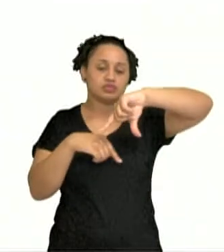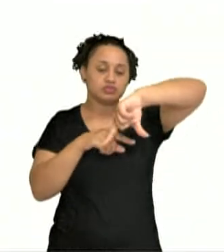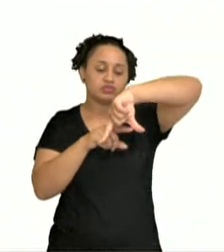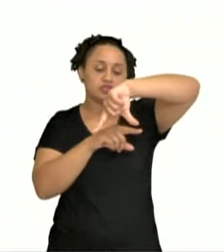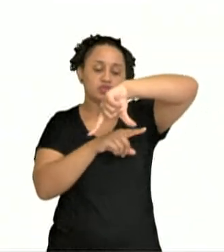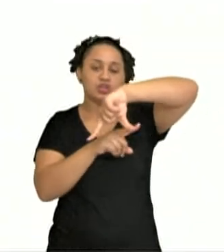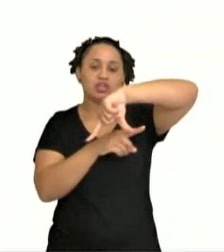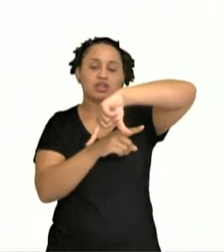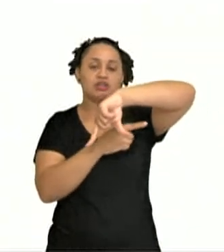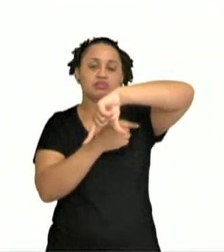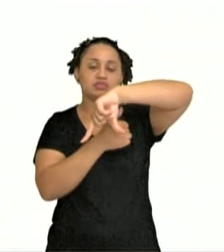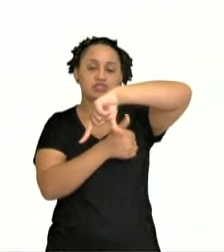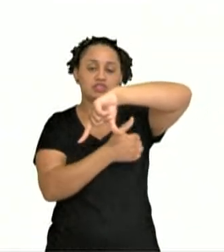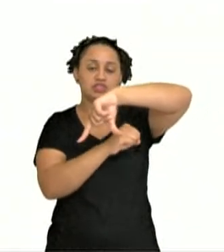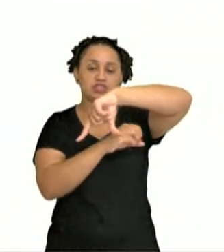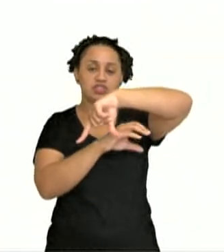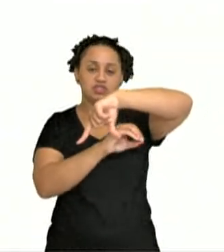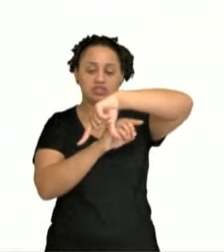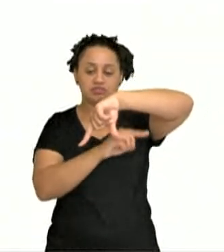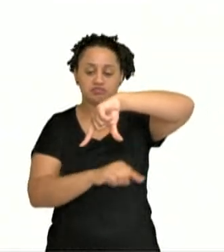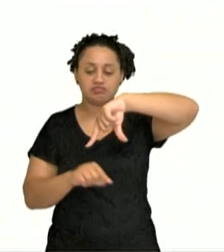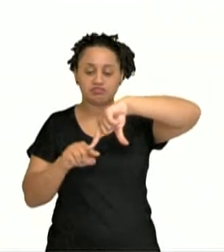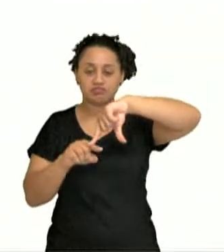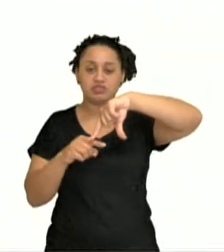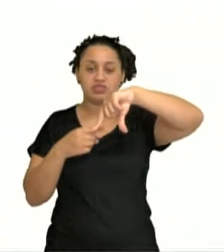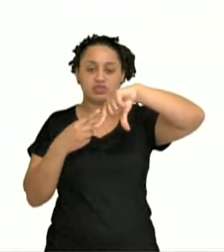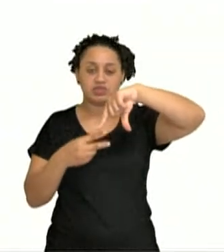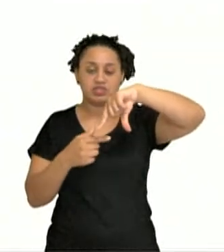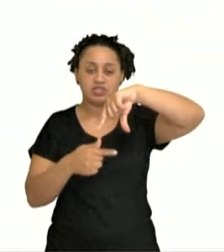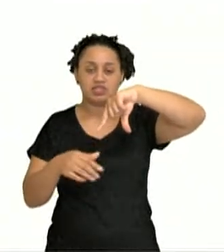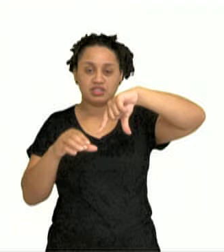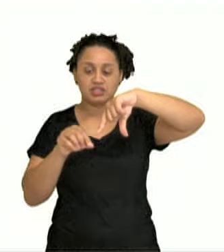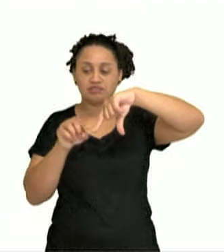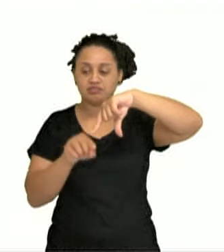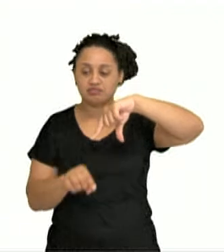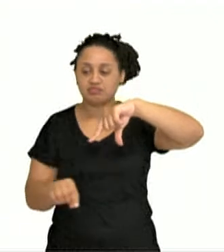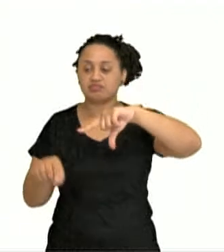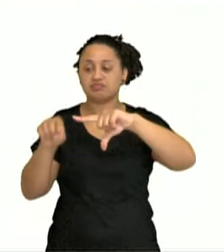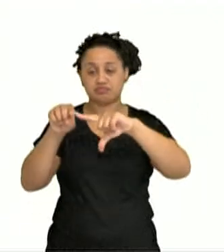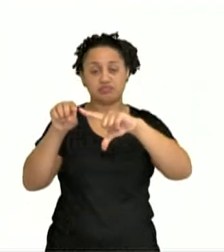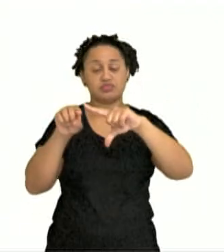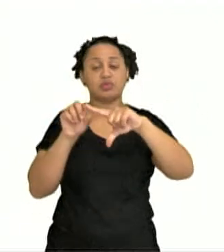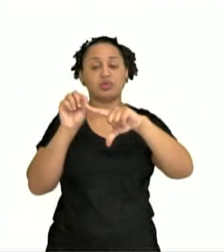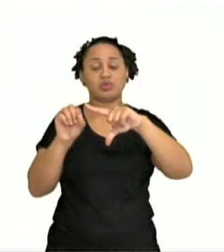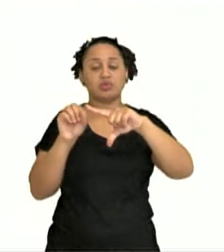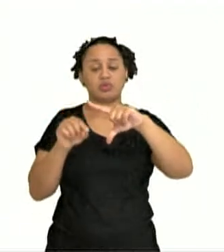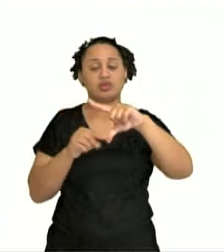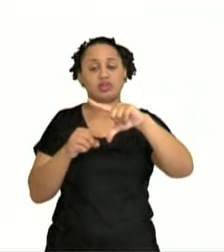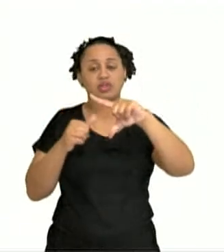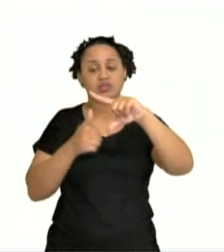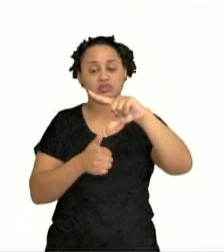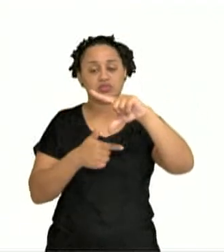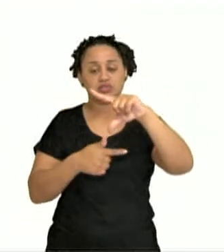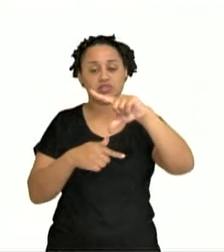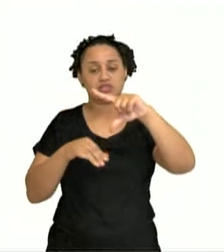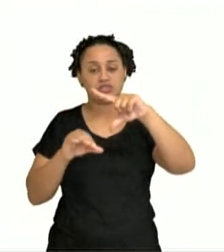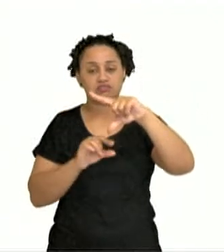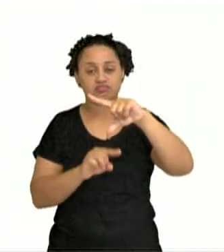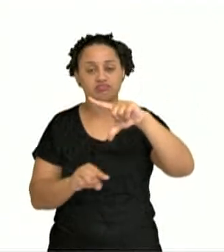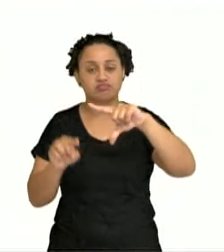o terceiro quadrante para ângulos que vão de 180 a 270 graus e, por fim, no quarto quadrante, os ângulos que